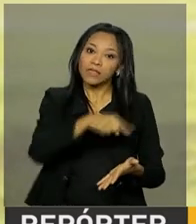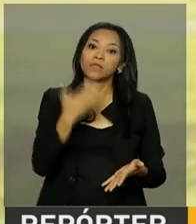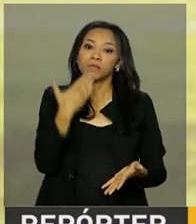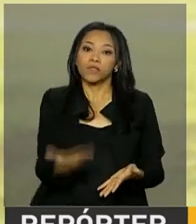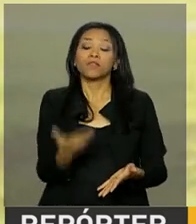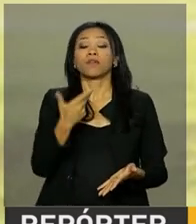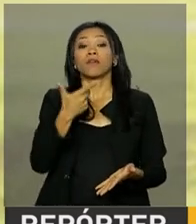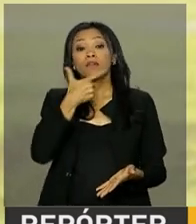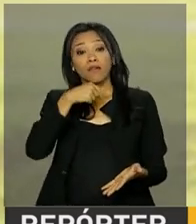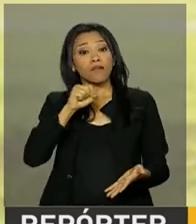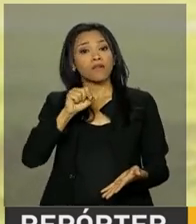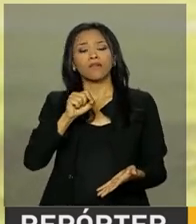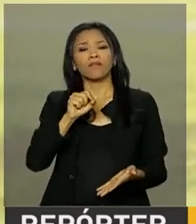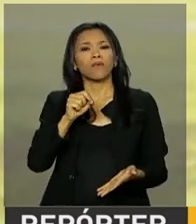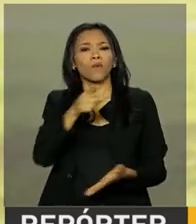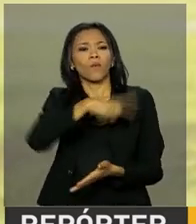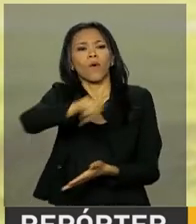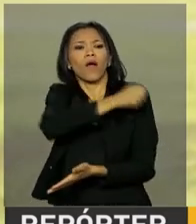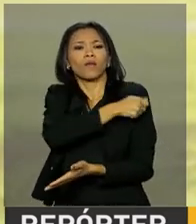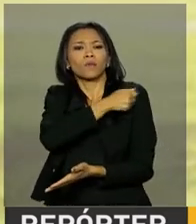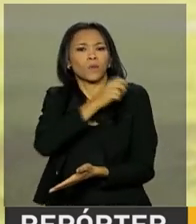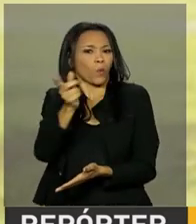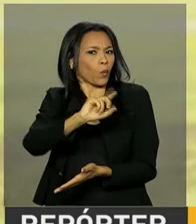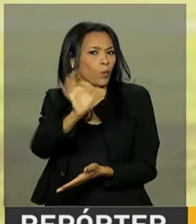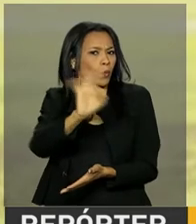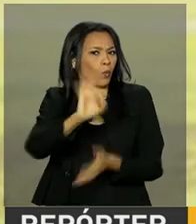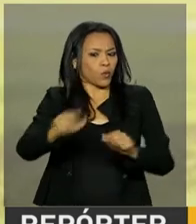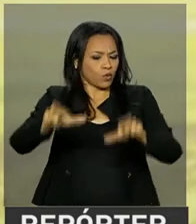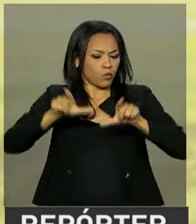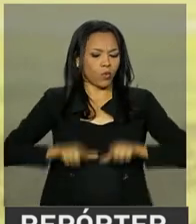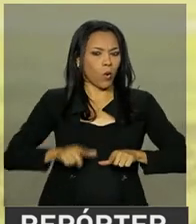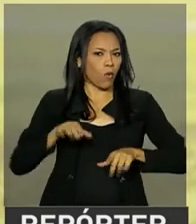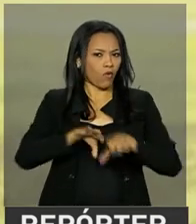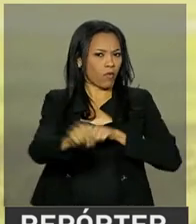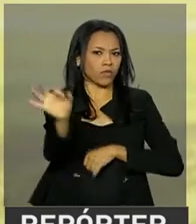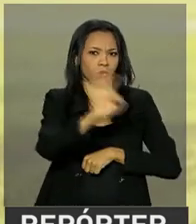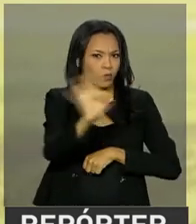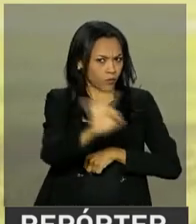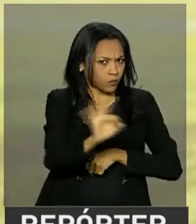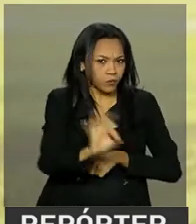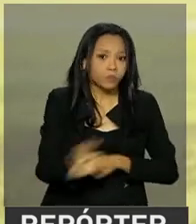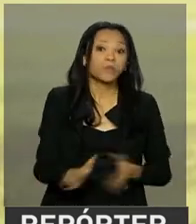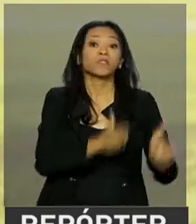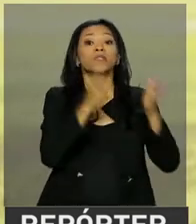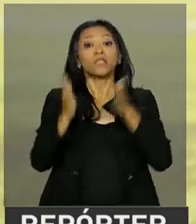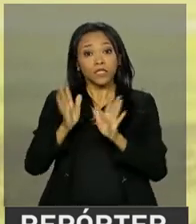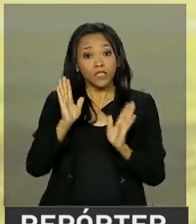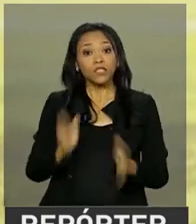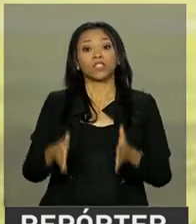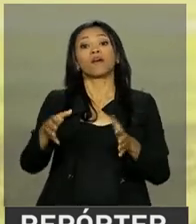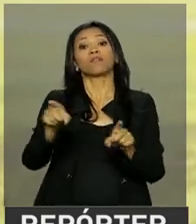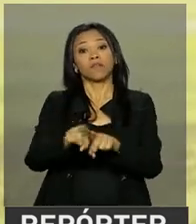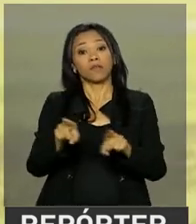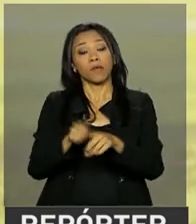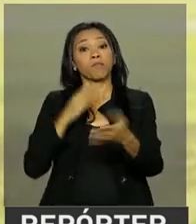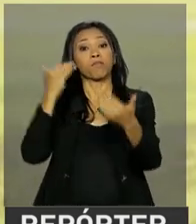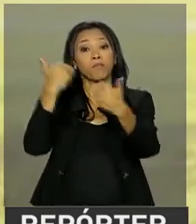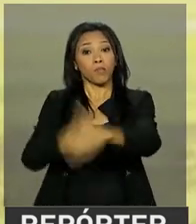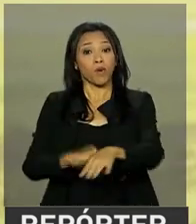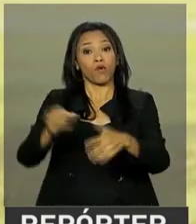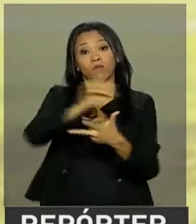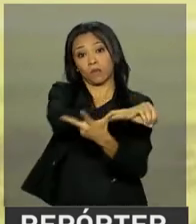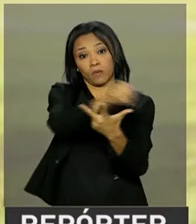aquele candidato que não tenha diploma de curso superior e que tenha feito o enem exame nacional do ensino médio